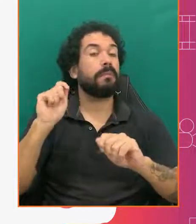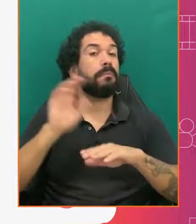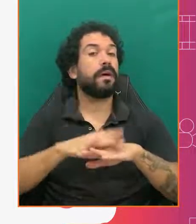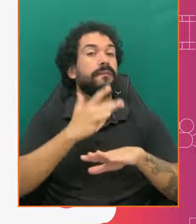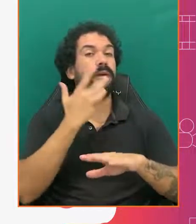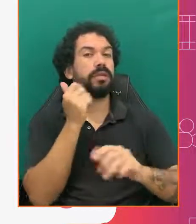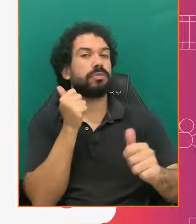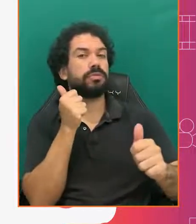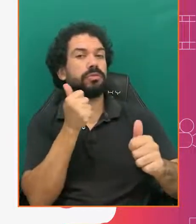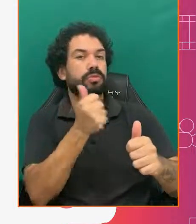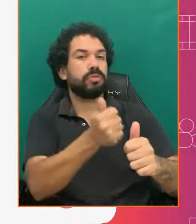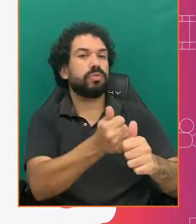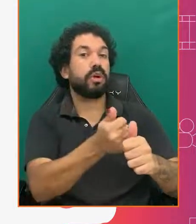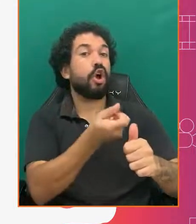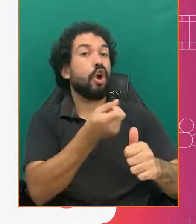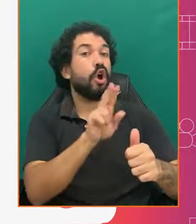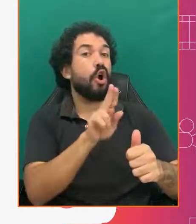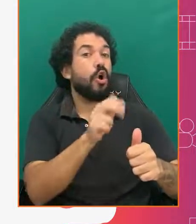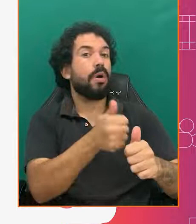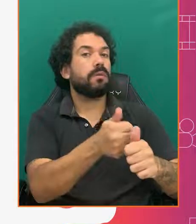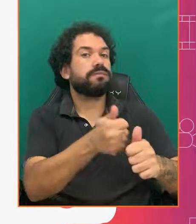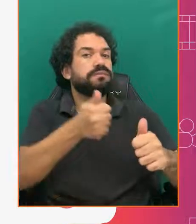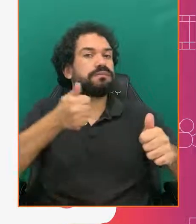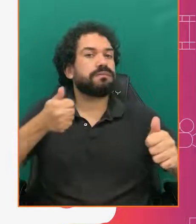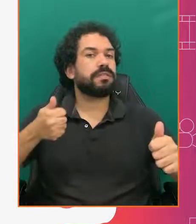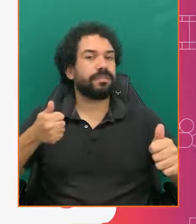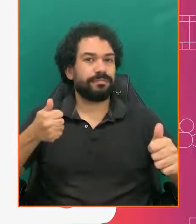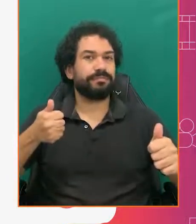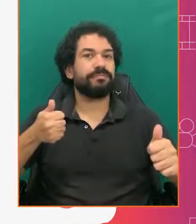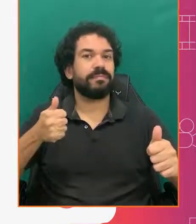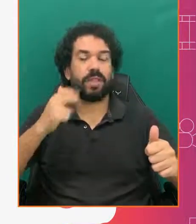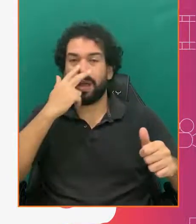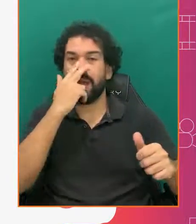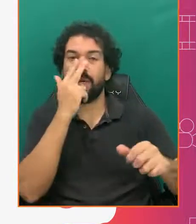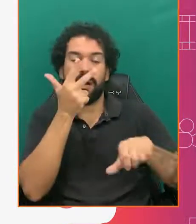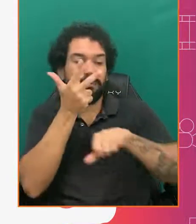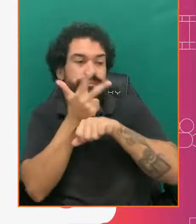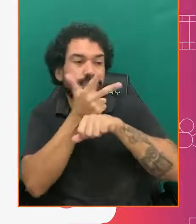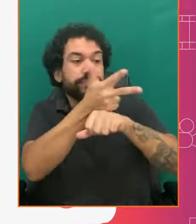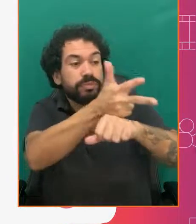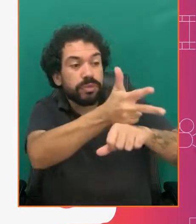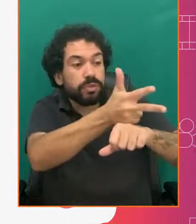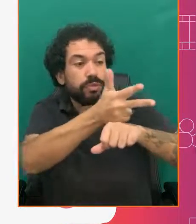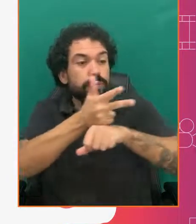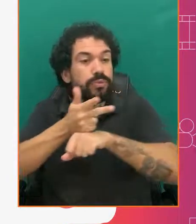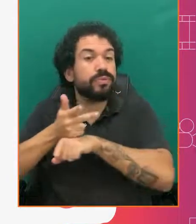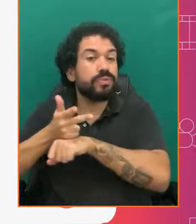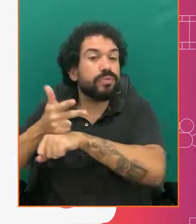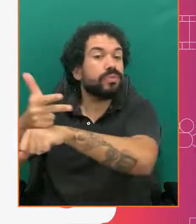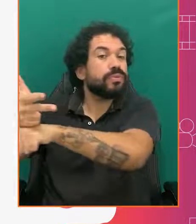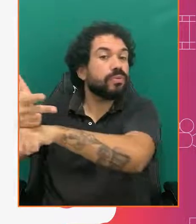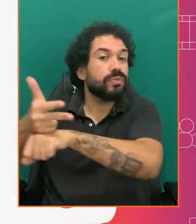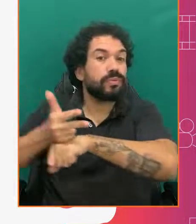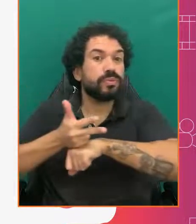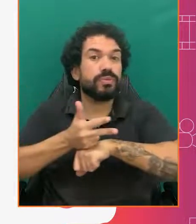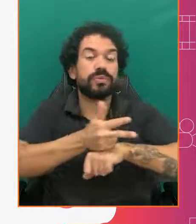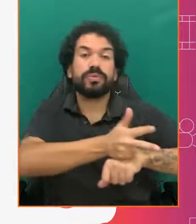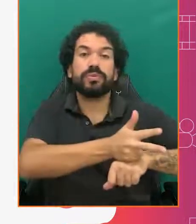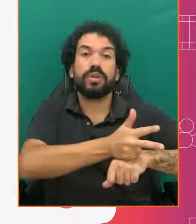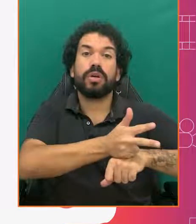você trabalhe proximidade ou afastamento da câmera, o tamanho dos